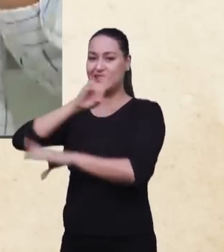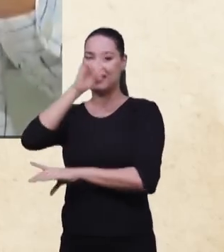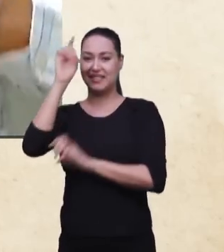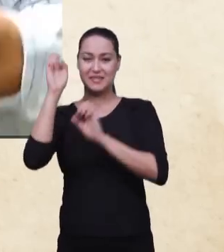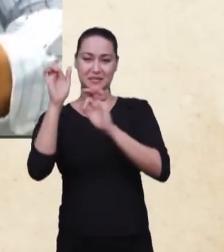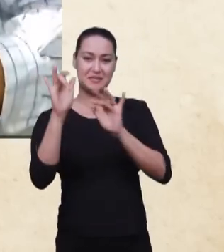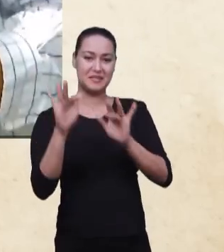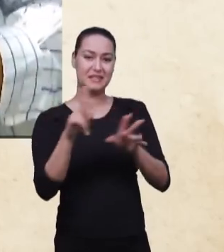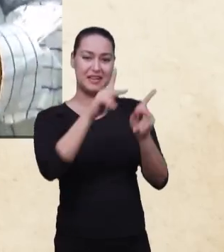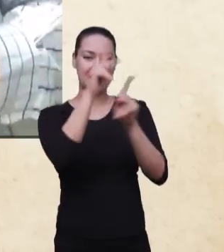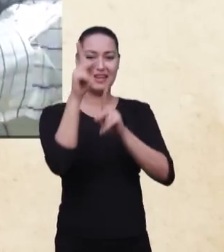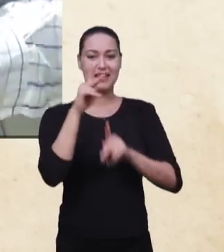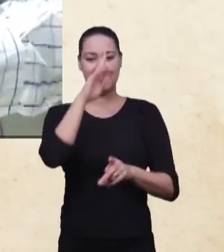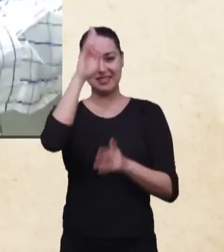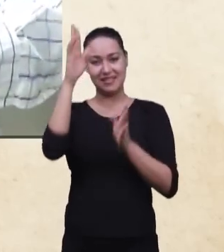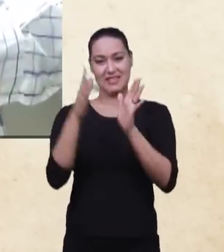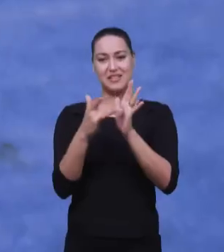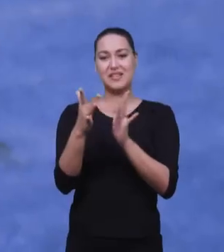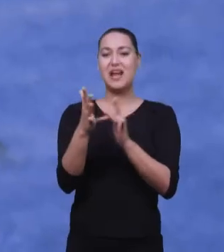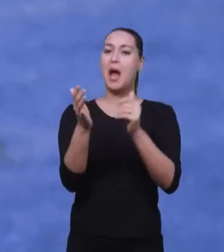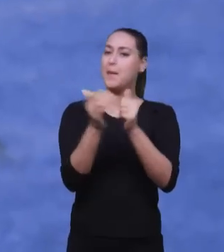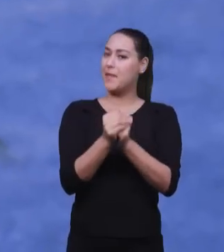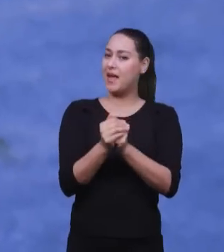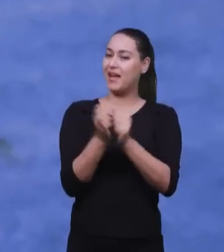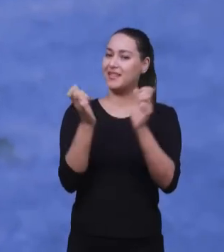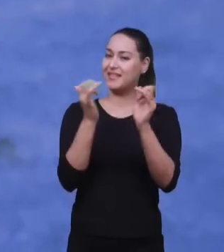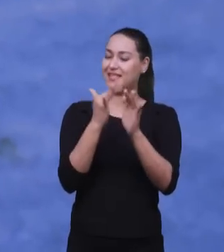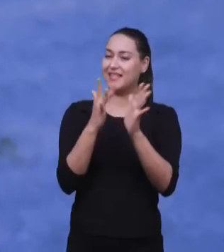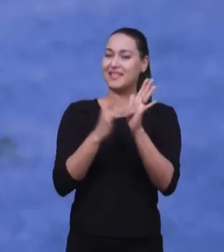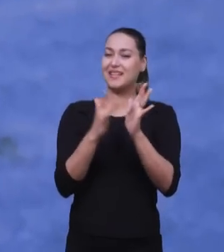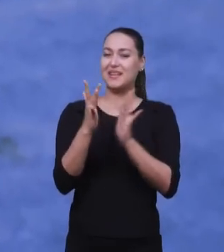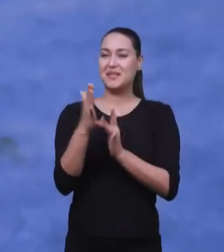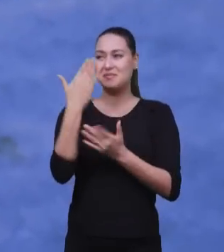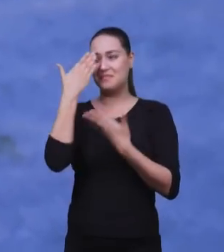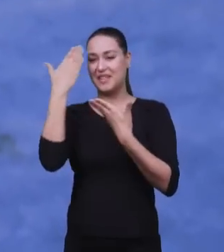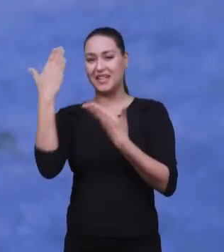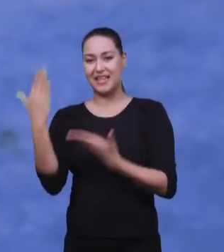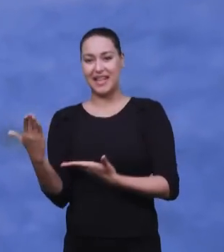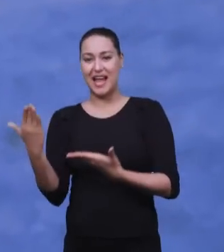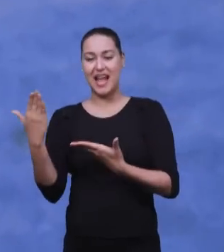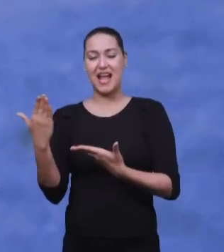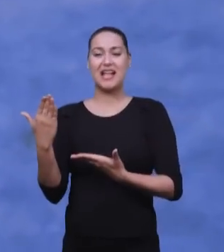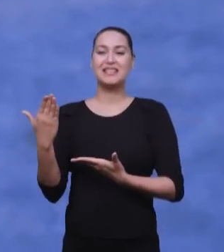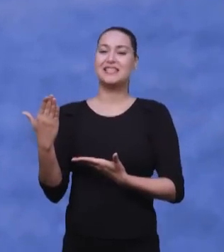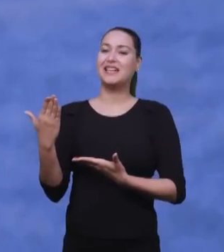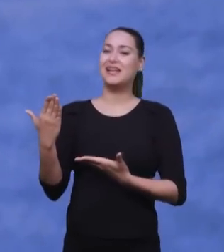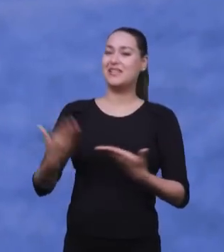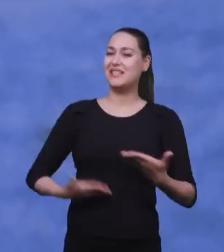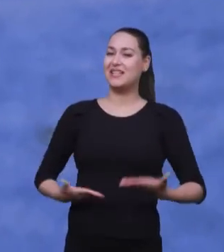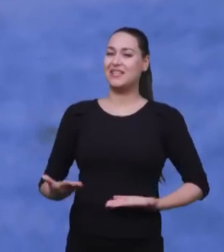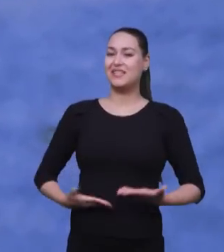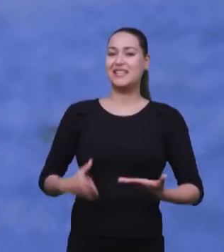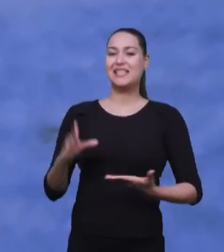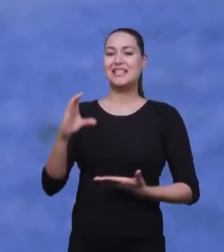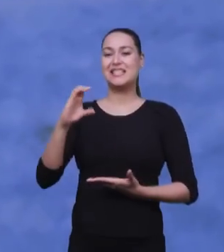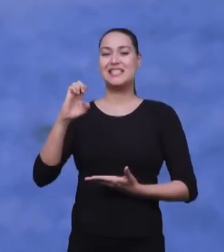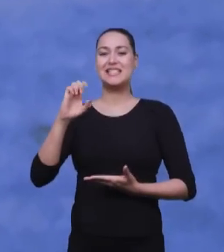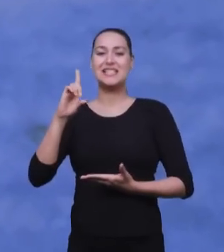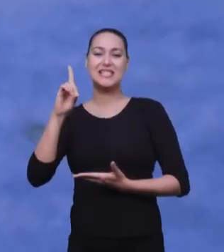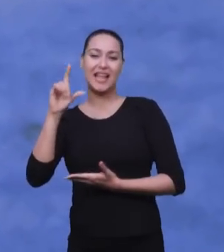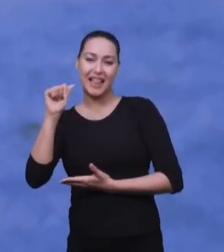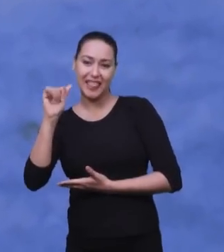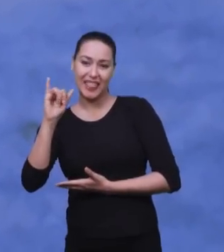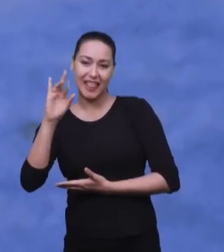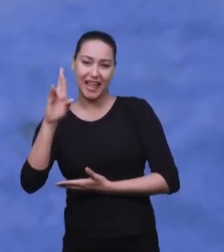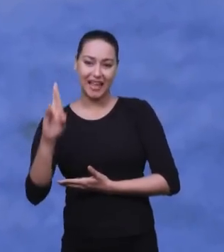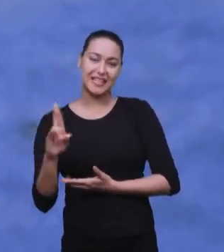Que Deus nos abençoe. A paz do Senhor Jesus. Amém, glória a Jesus. Obrigado pela participação, nosso irmão Sedair, que enviou